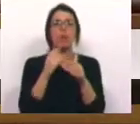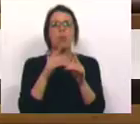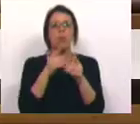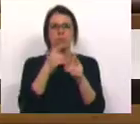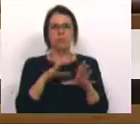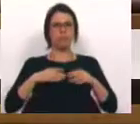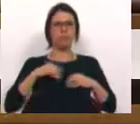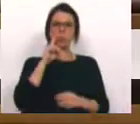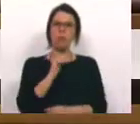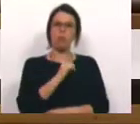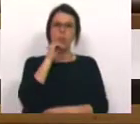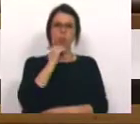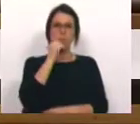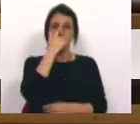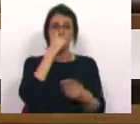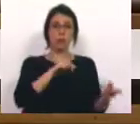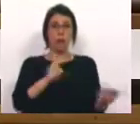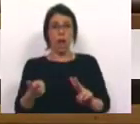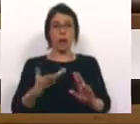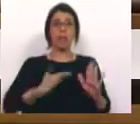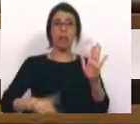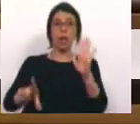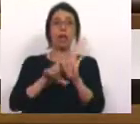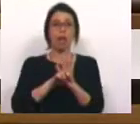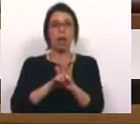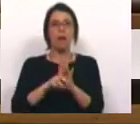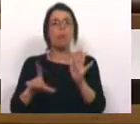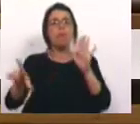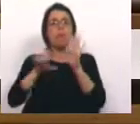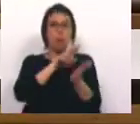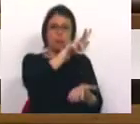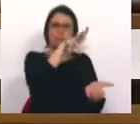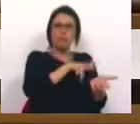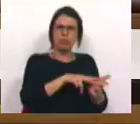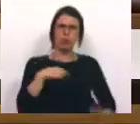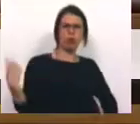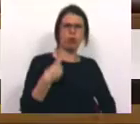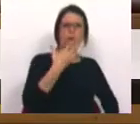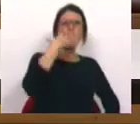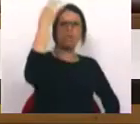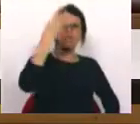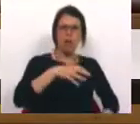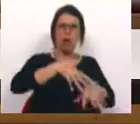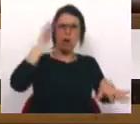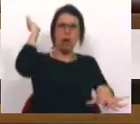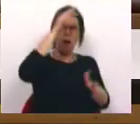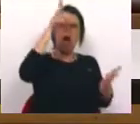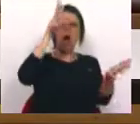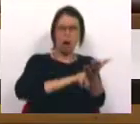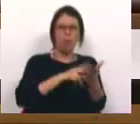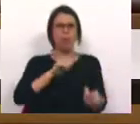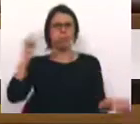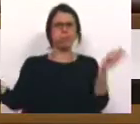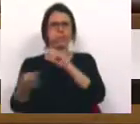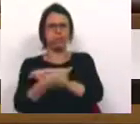procedimento inaceitável que foi alterar por decreto-lei uma lei aprovada por unanimidade na Assembleia da